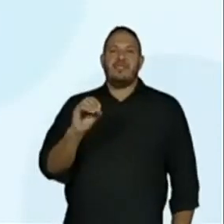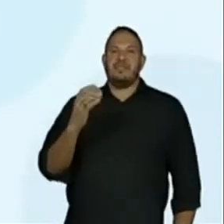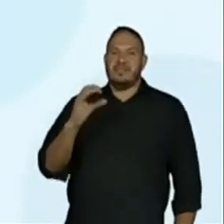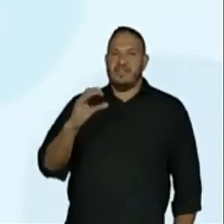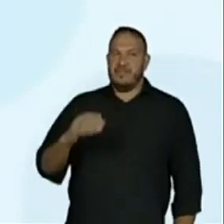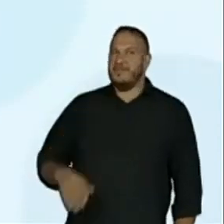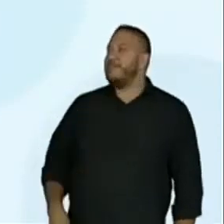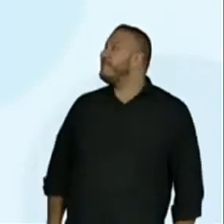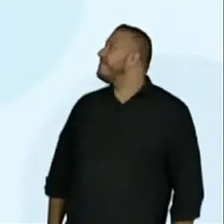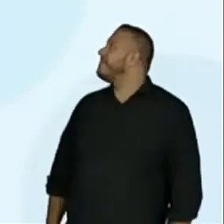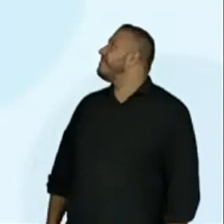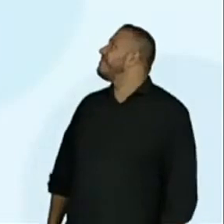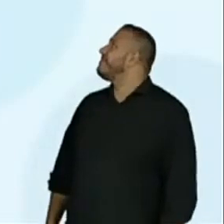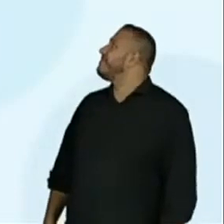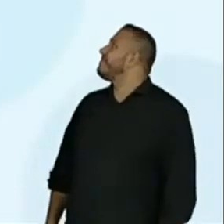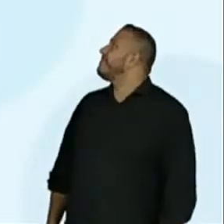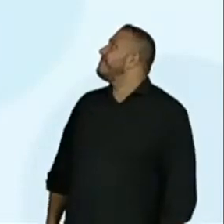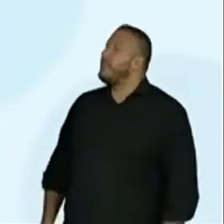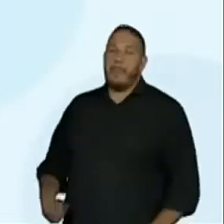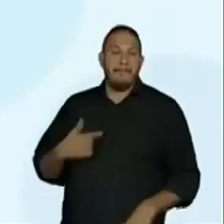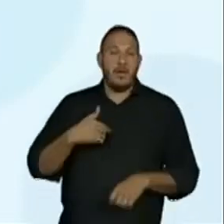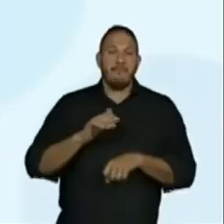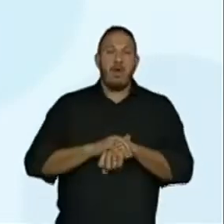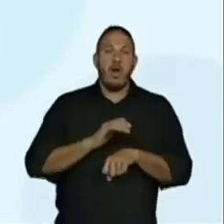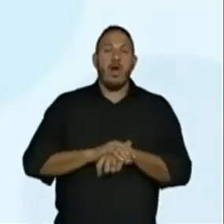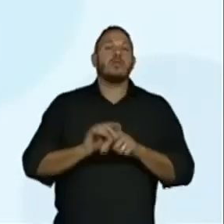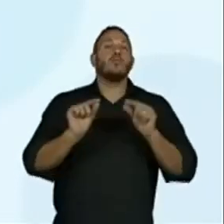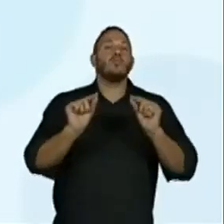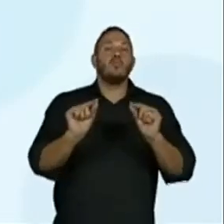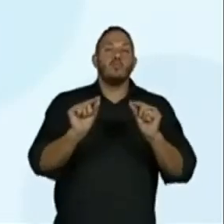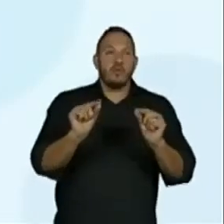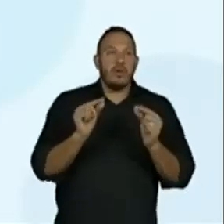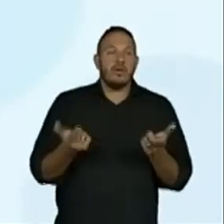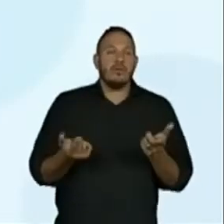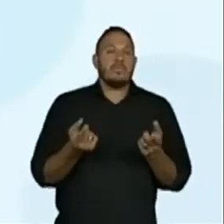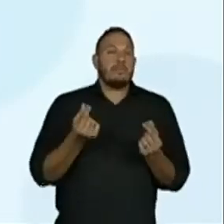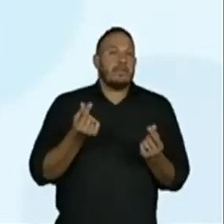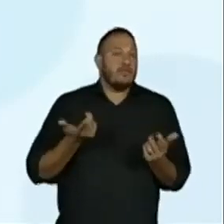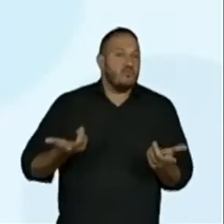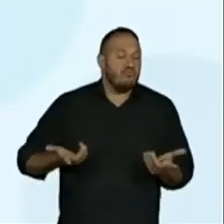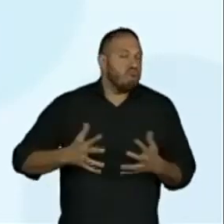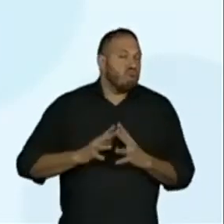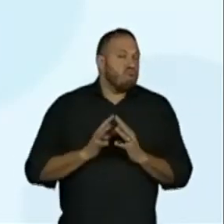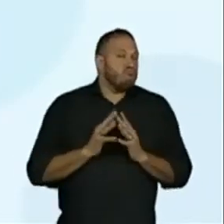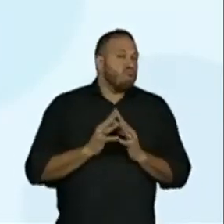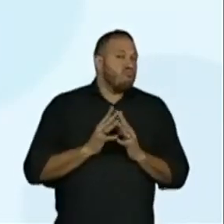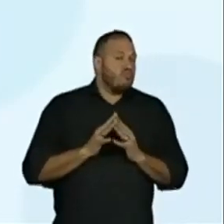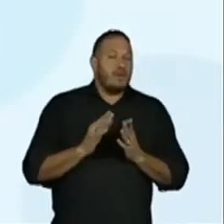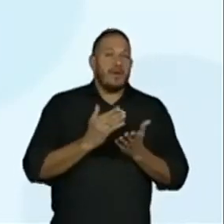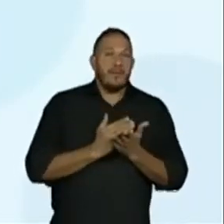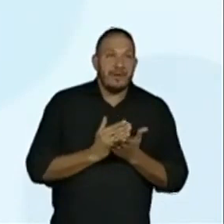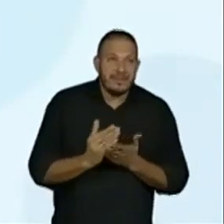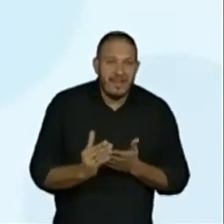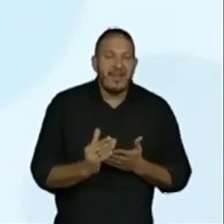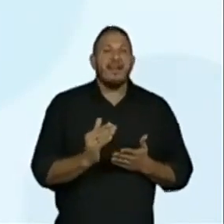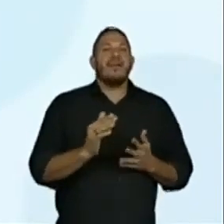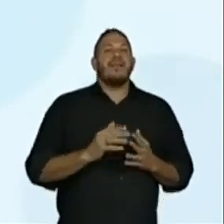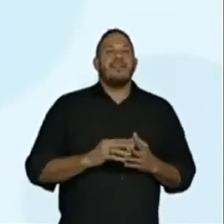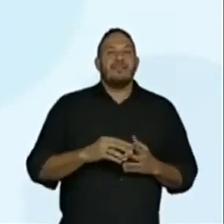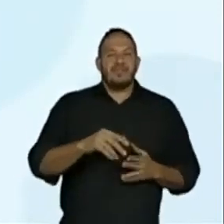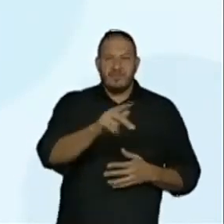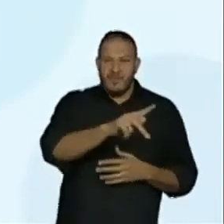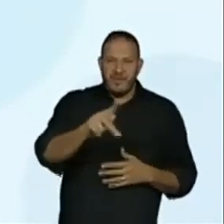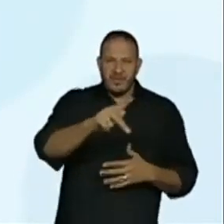R$15,20. Eu posso fazer o que com esse preço? Para iniciar isso aí, isso, os professores